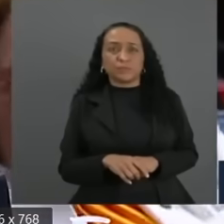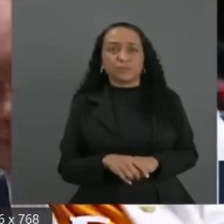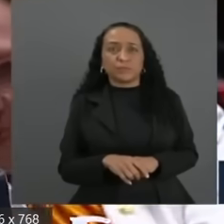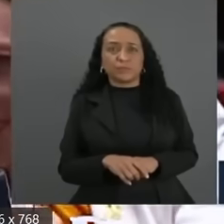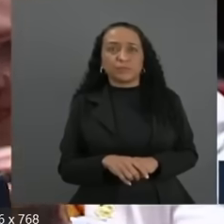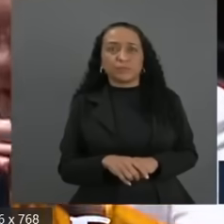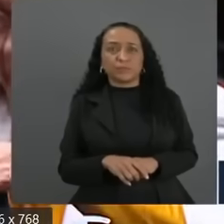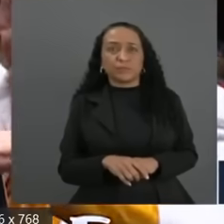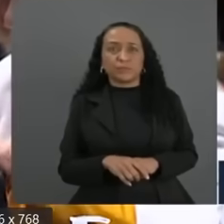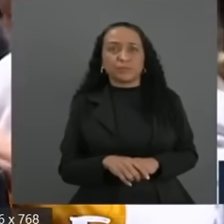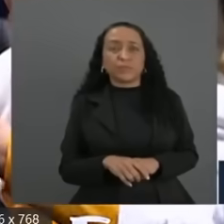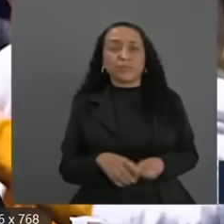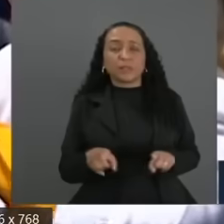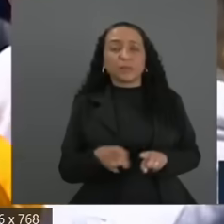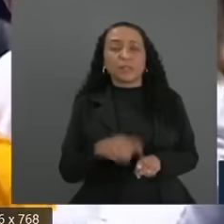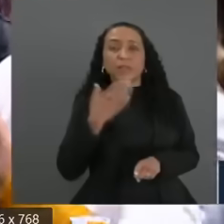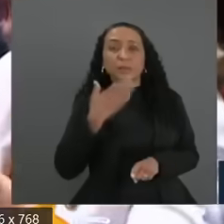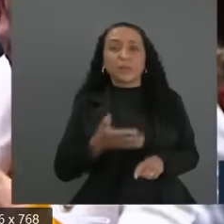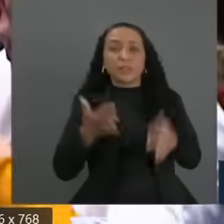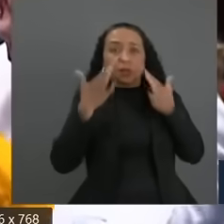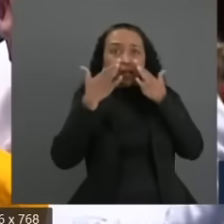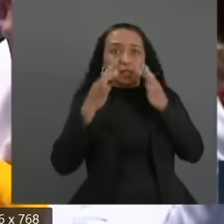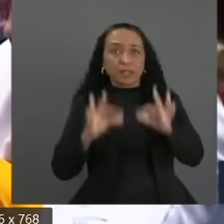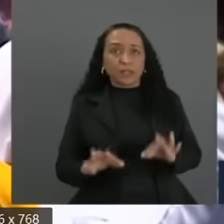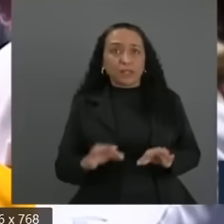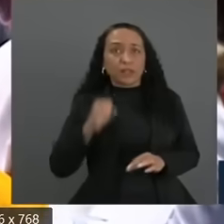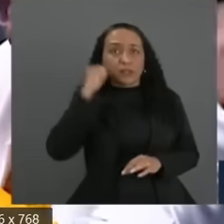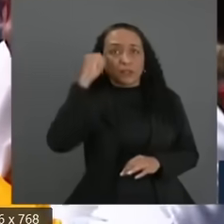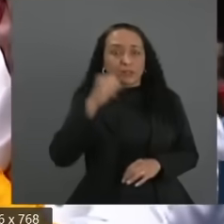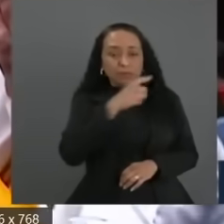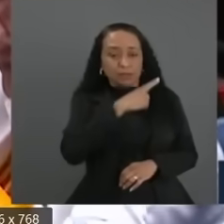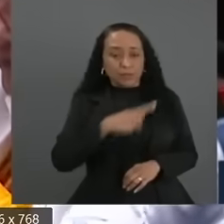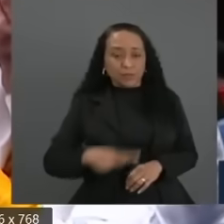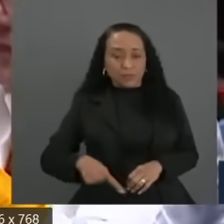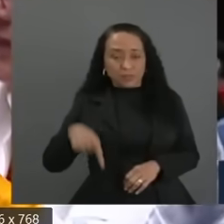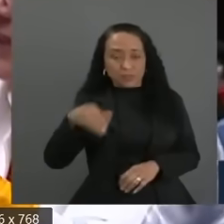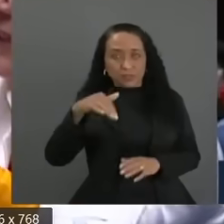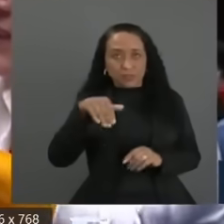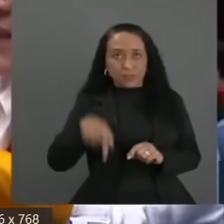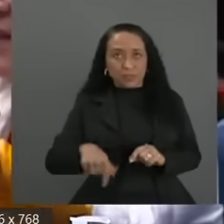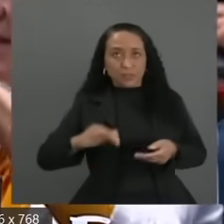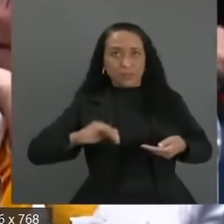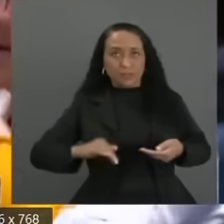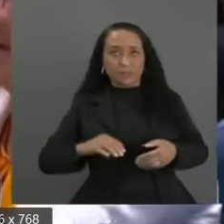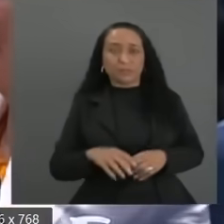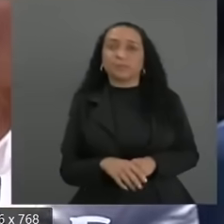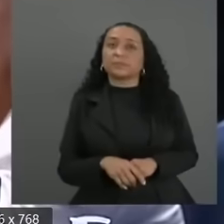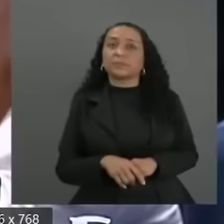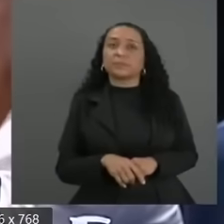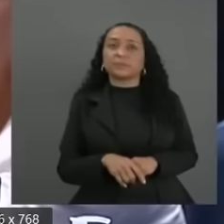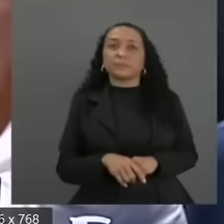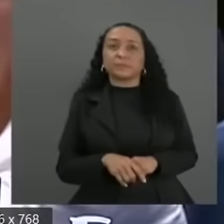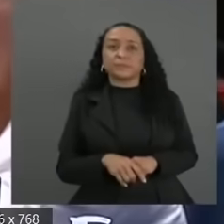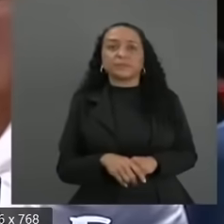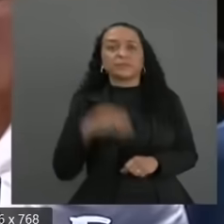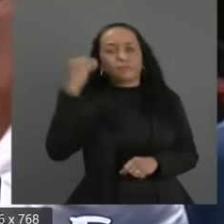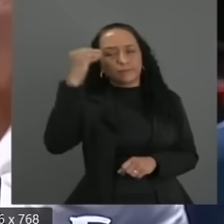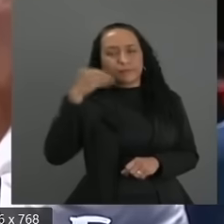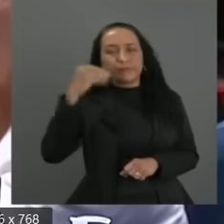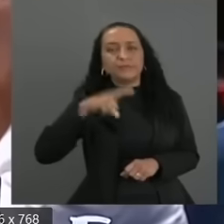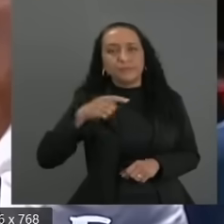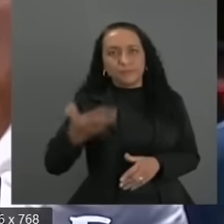E peço a atenção do senador presidente dessa casa, e o senador decano, né, o mais experiente,